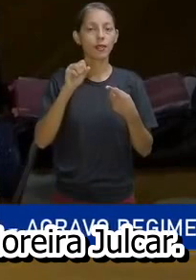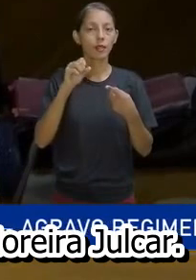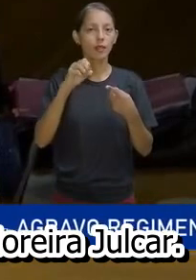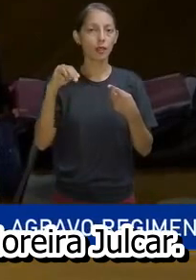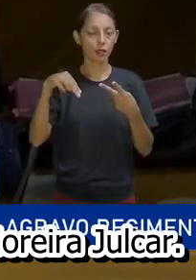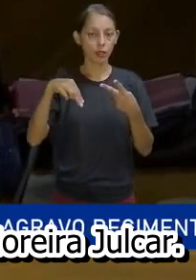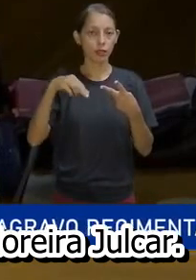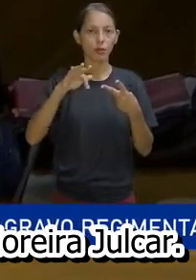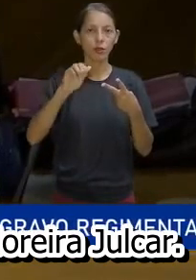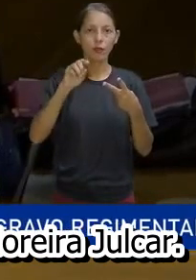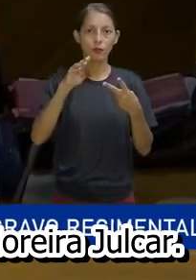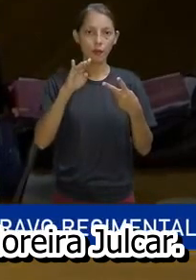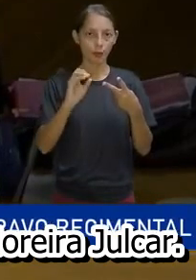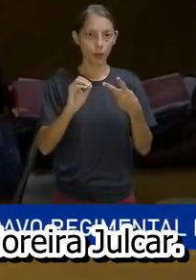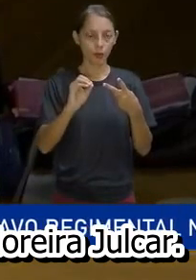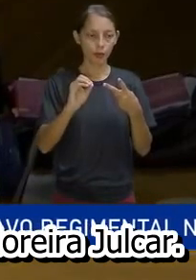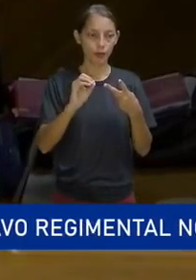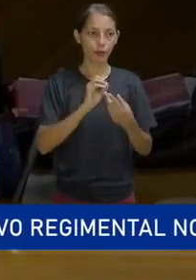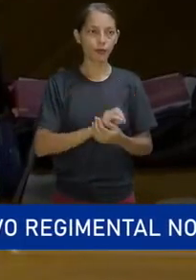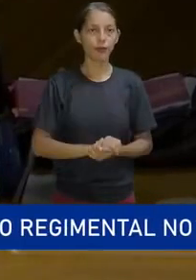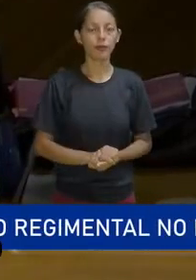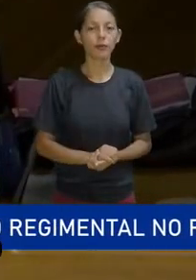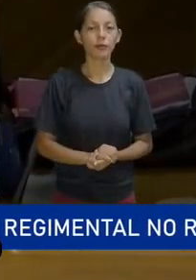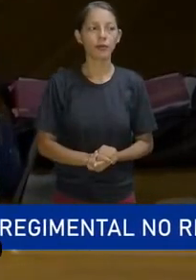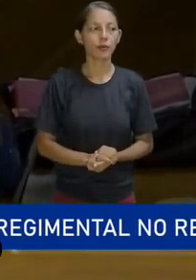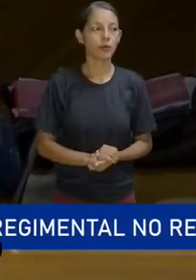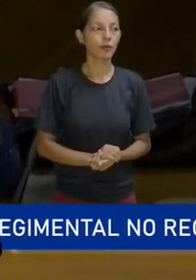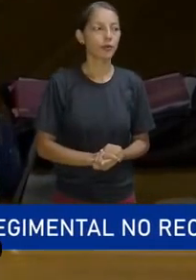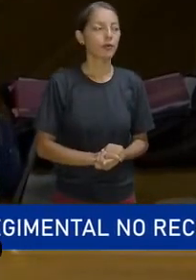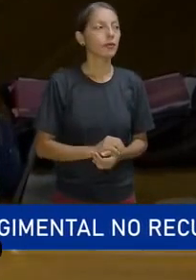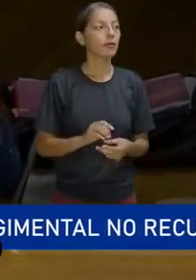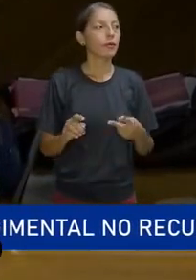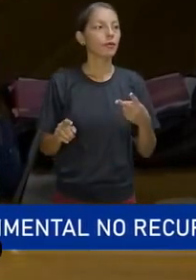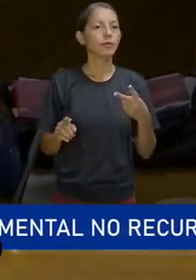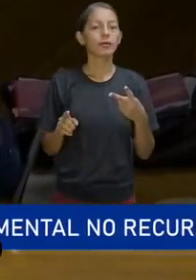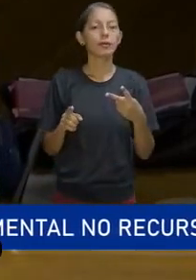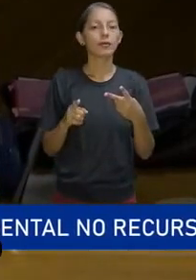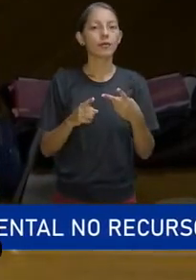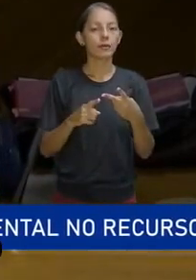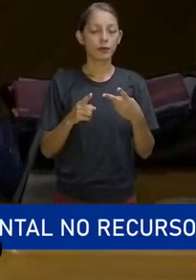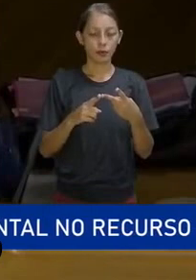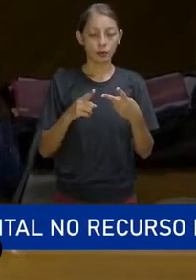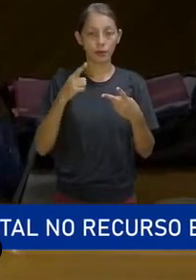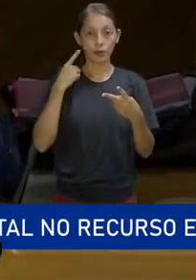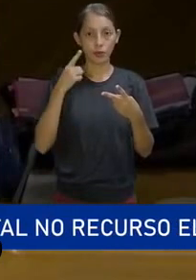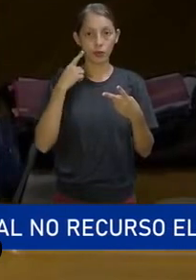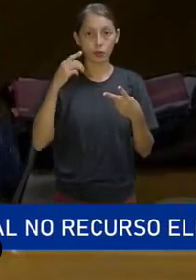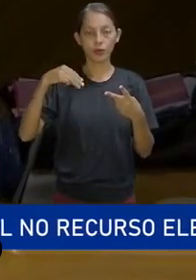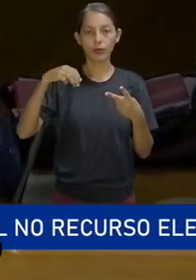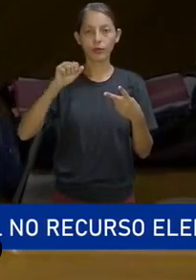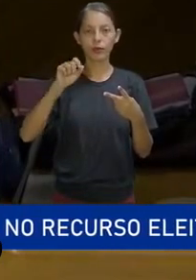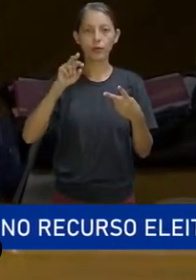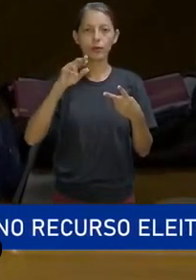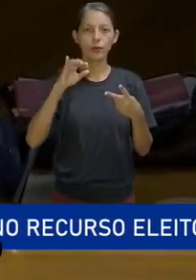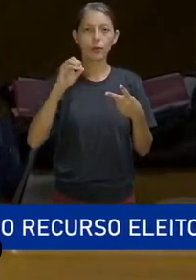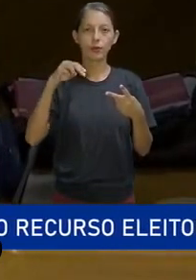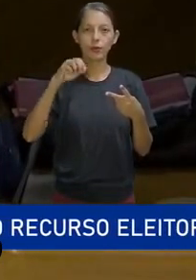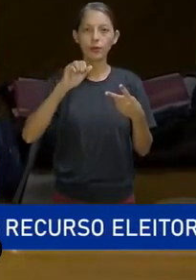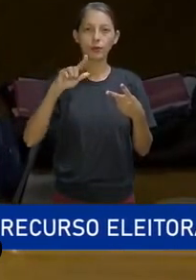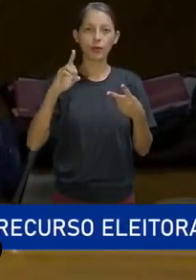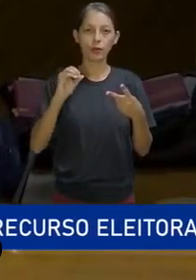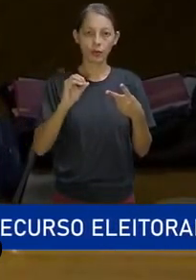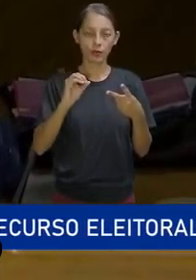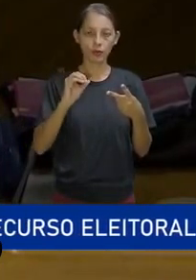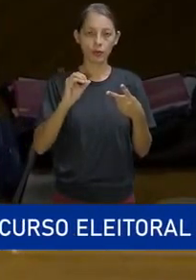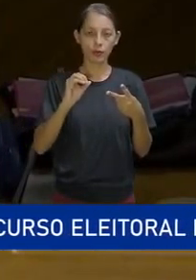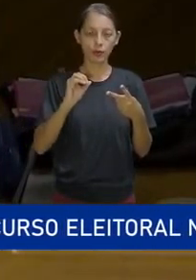e Fábio Wilson Moreira Jucá. Este último é patrocinado pelo advogado Marionaldo Costa de Azevedo,